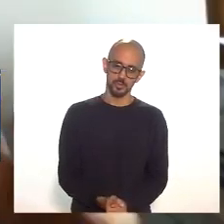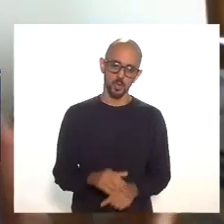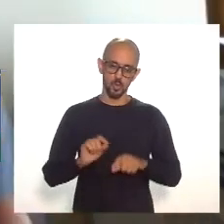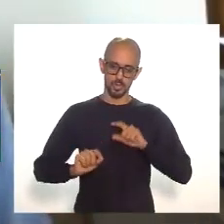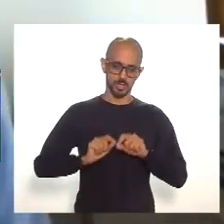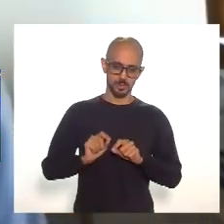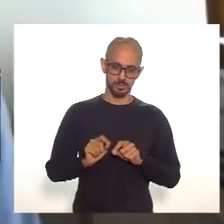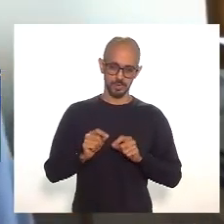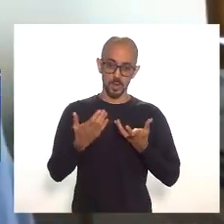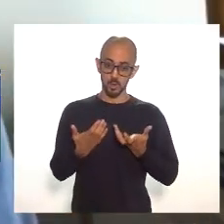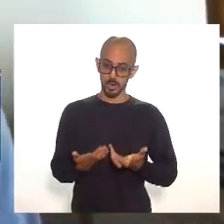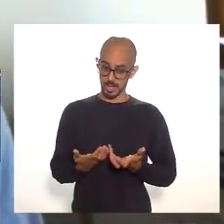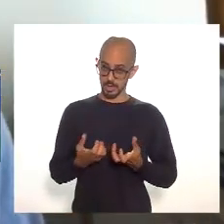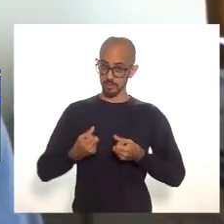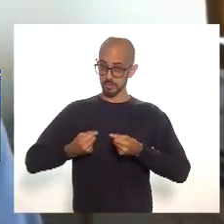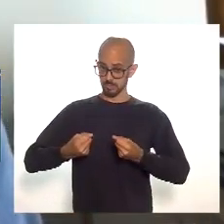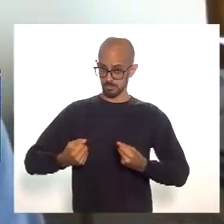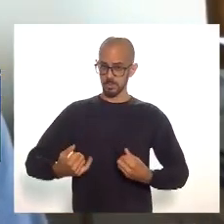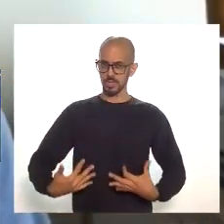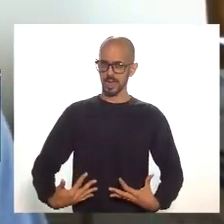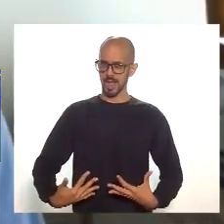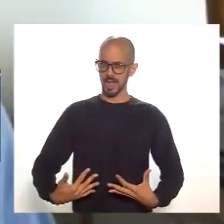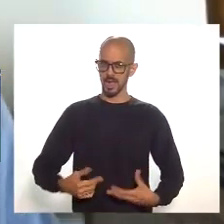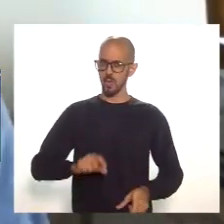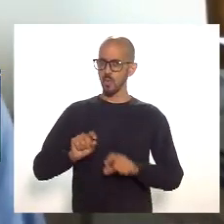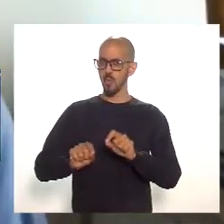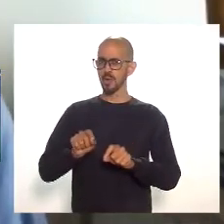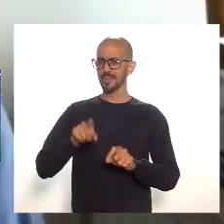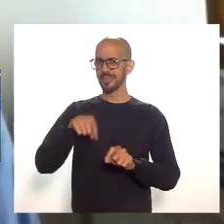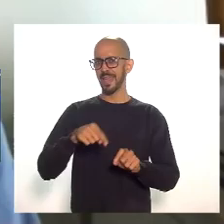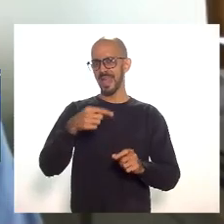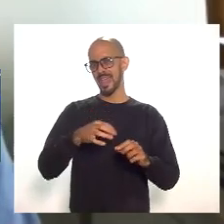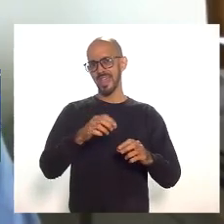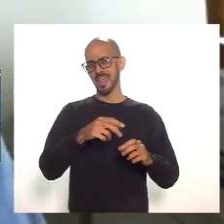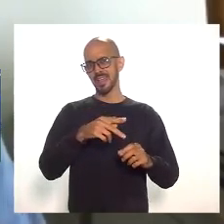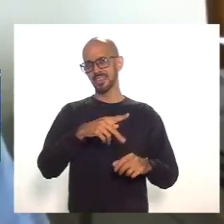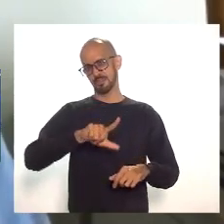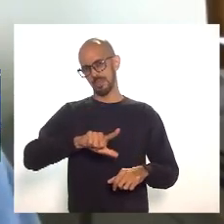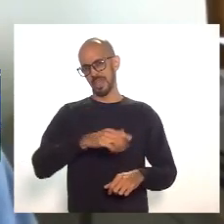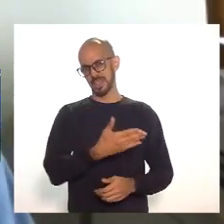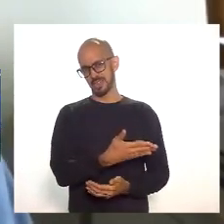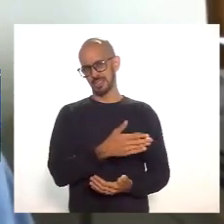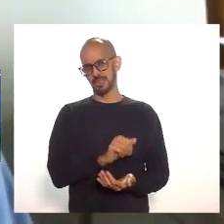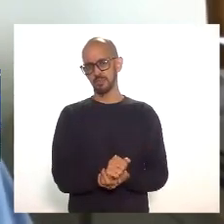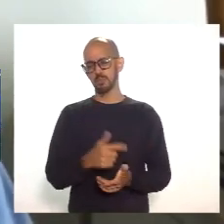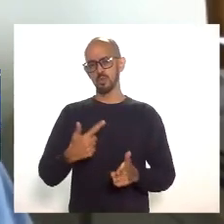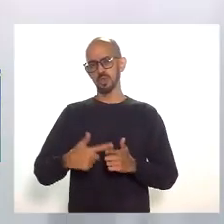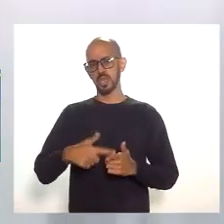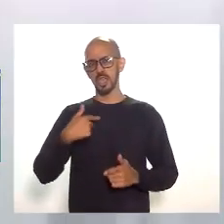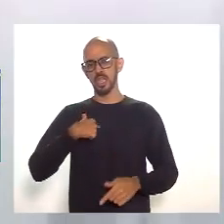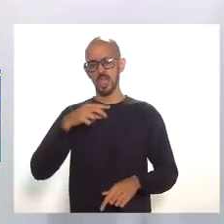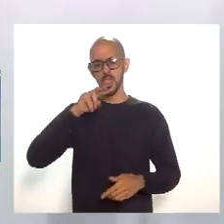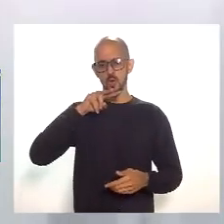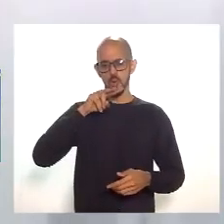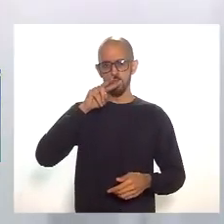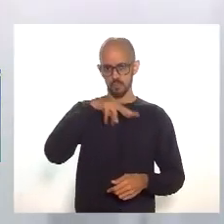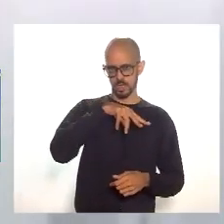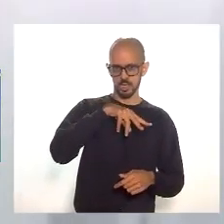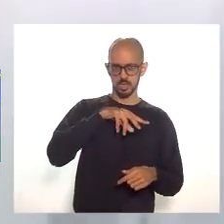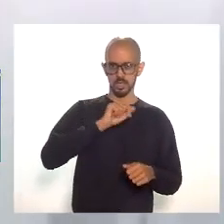eu queria deixar muito claro de que se trata esse projeto. Porque eu vi que tanto,